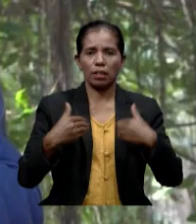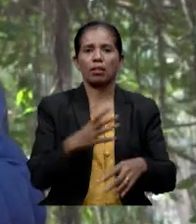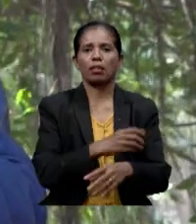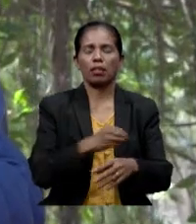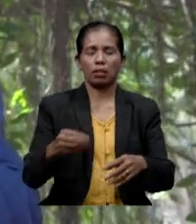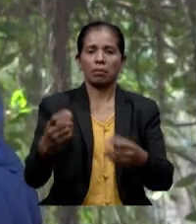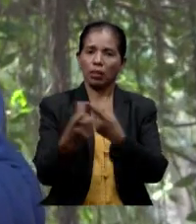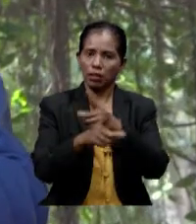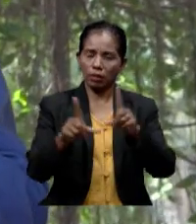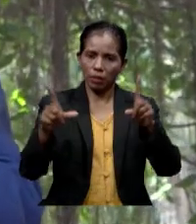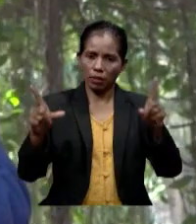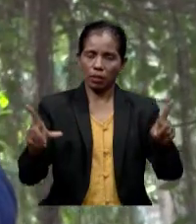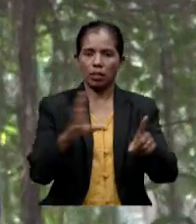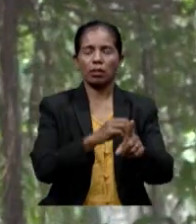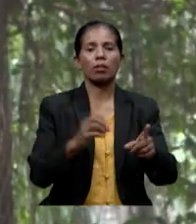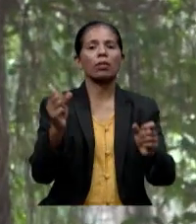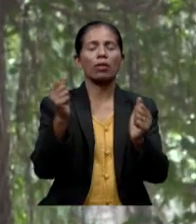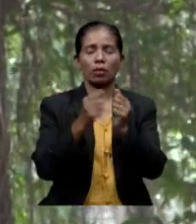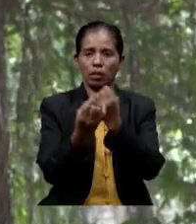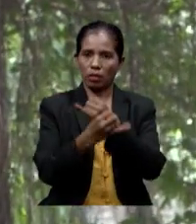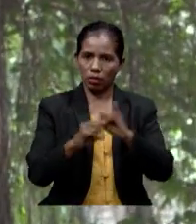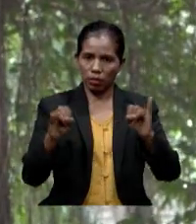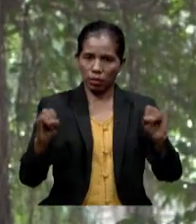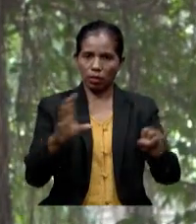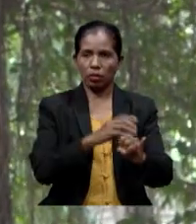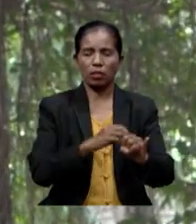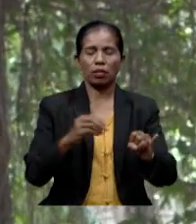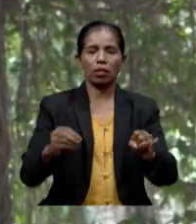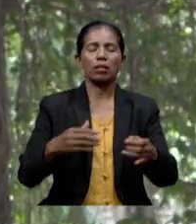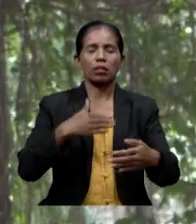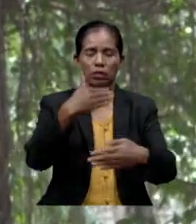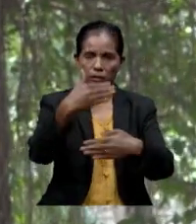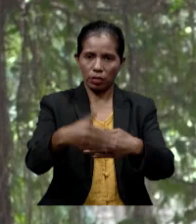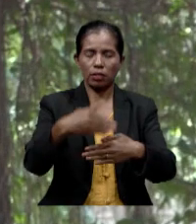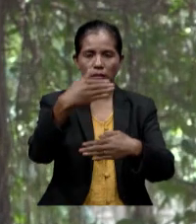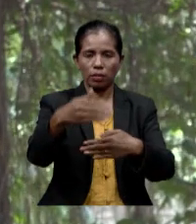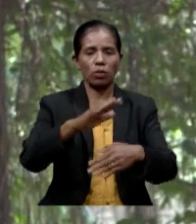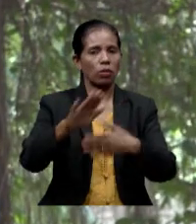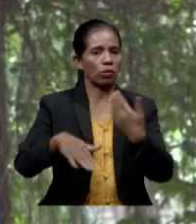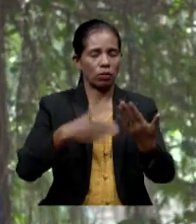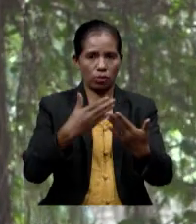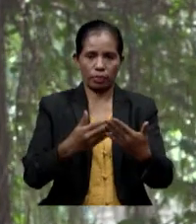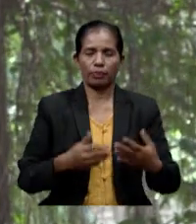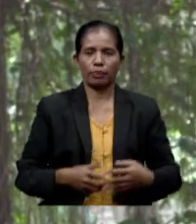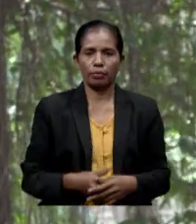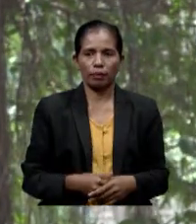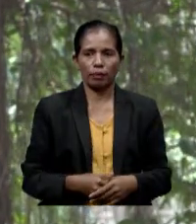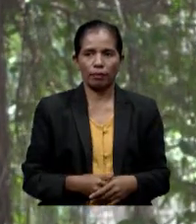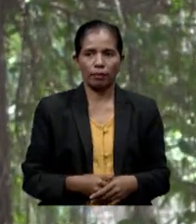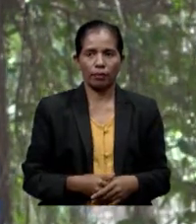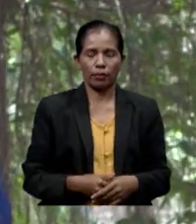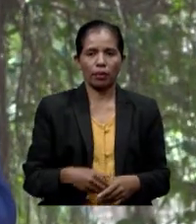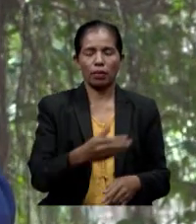a liberdade e a independência que assegurarão o progresso de todas e todos vós. E quando